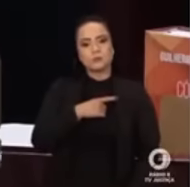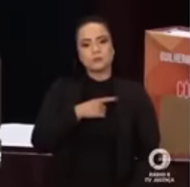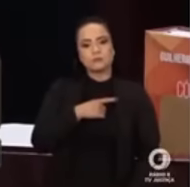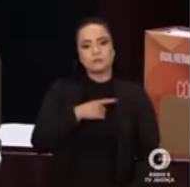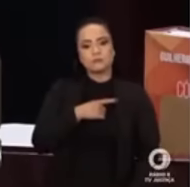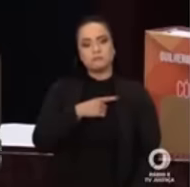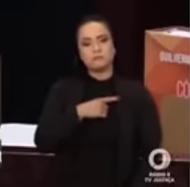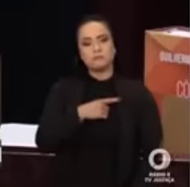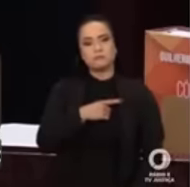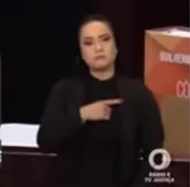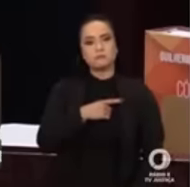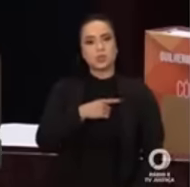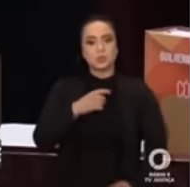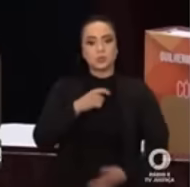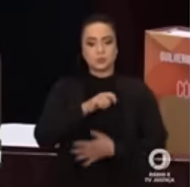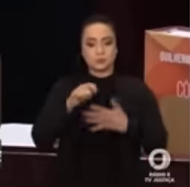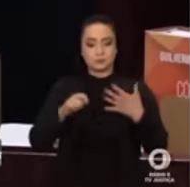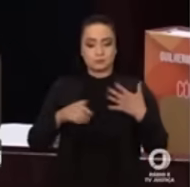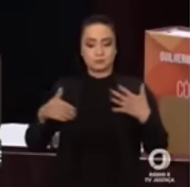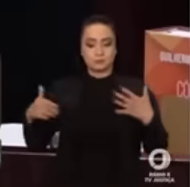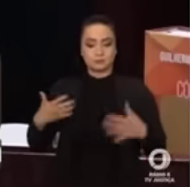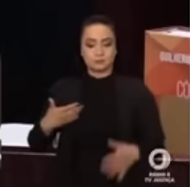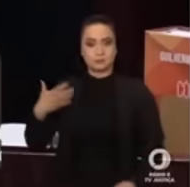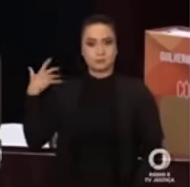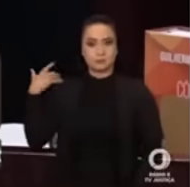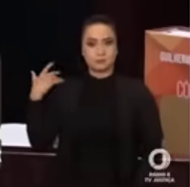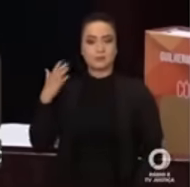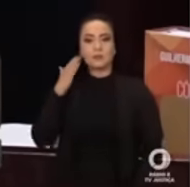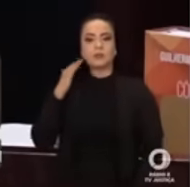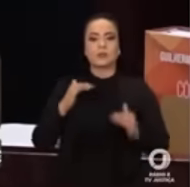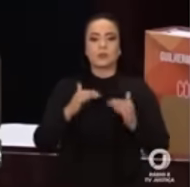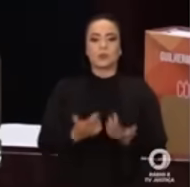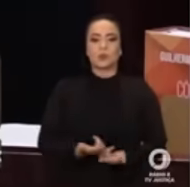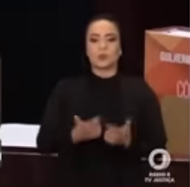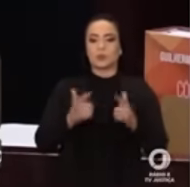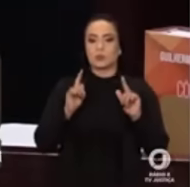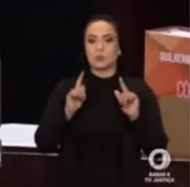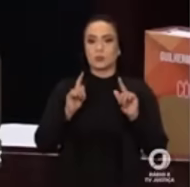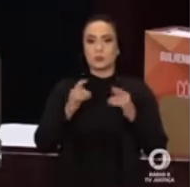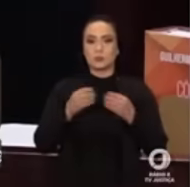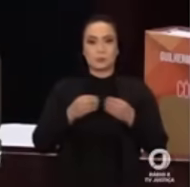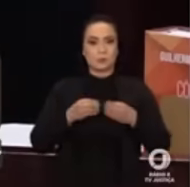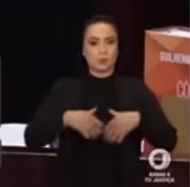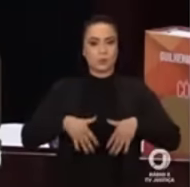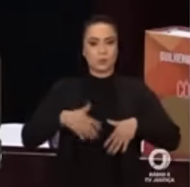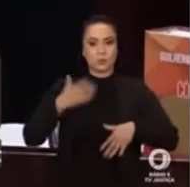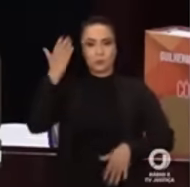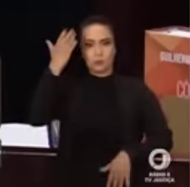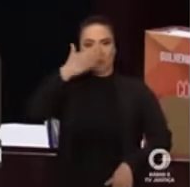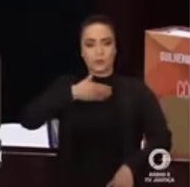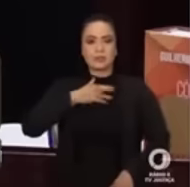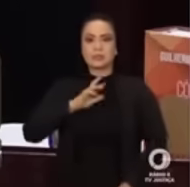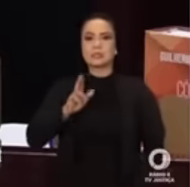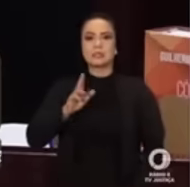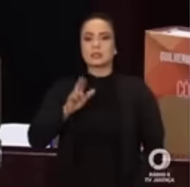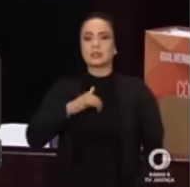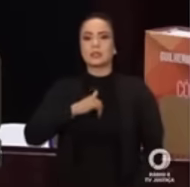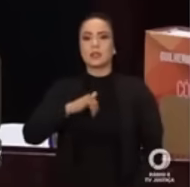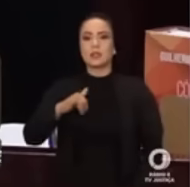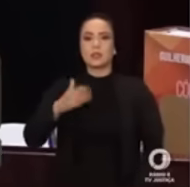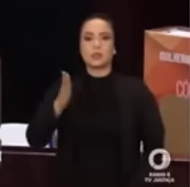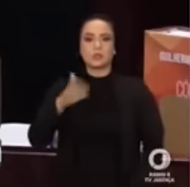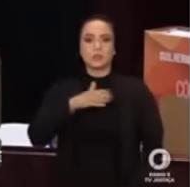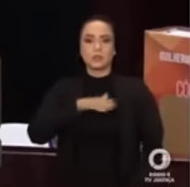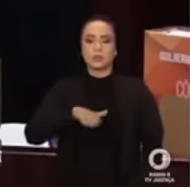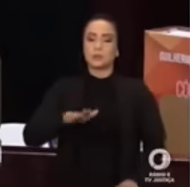muito antiga jurisprudência, no sentido de que, sem nulidade, sem prejuízo comprovado, não se declara nulidade e,